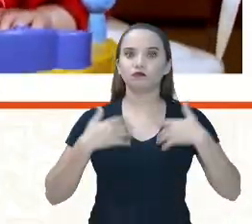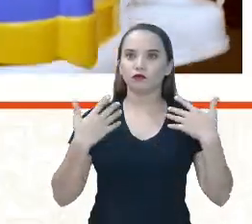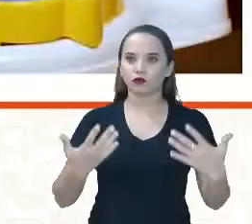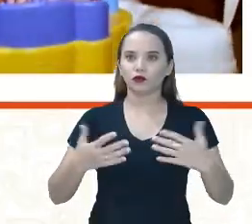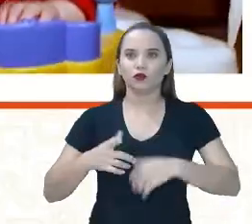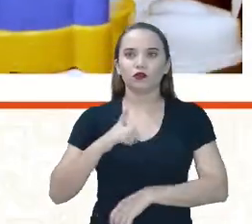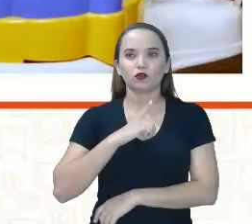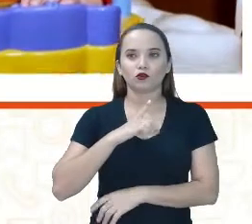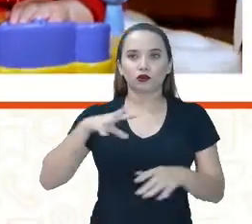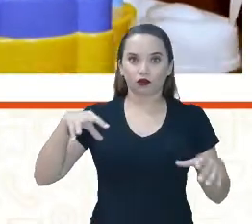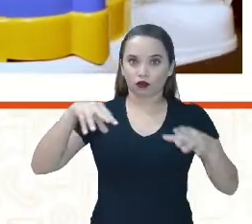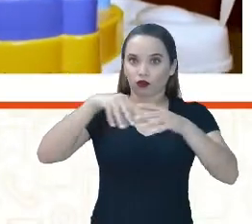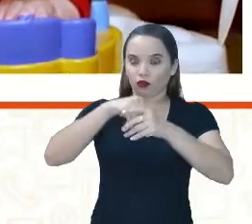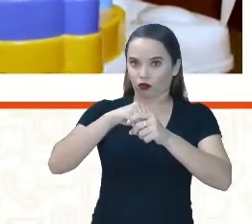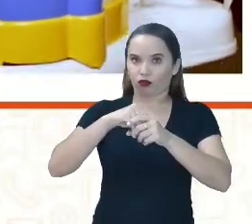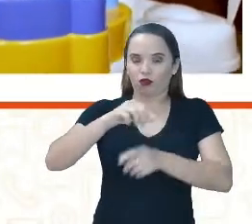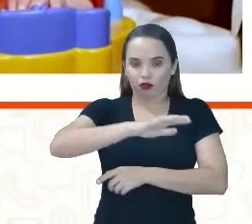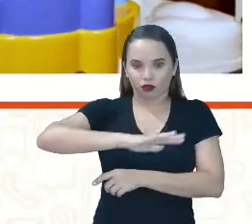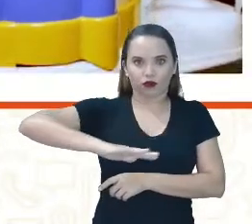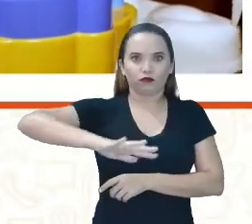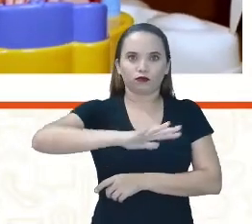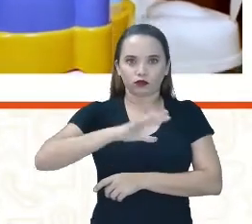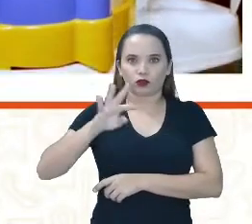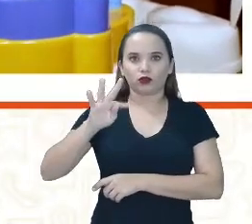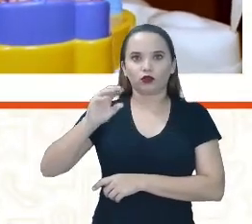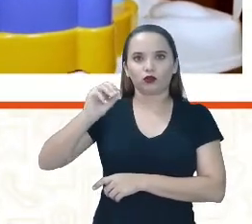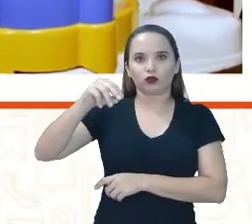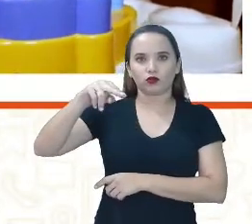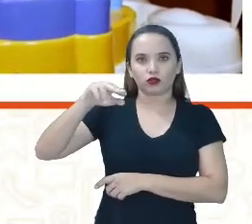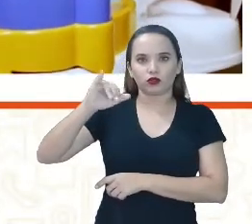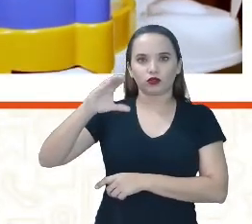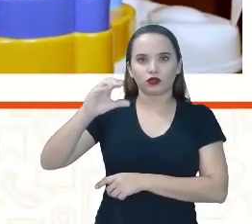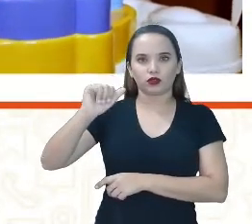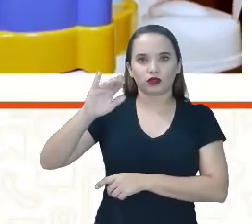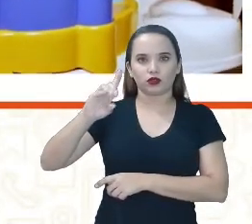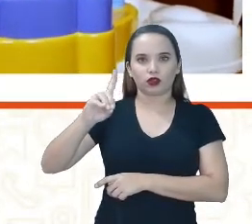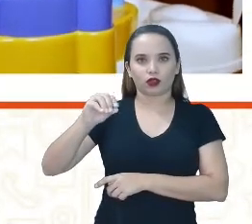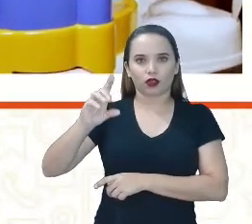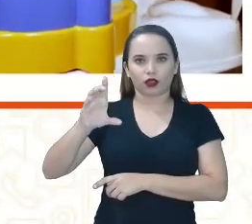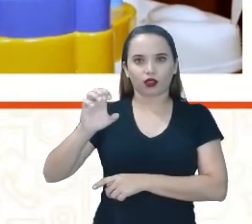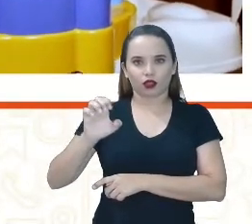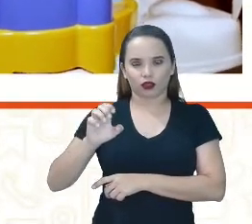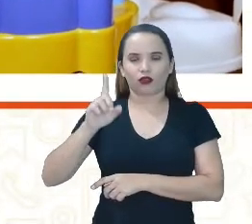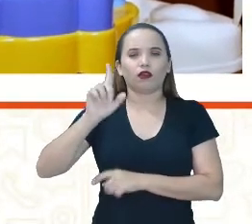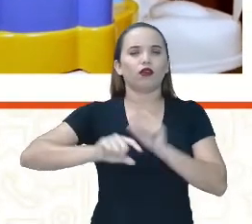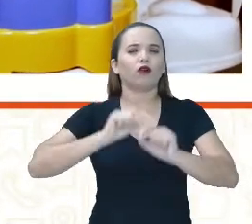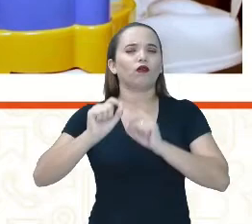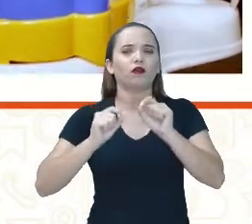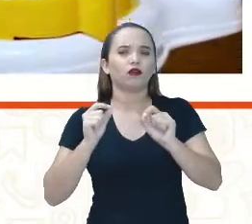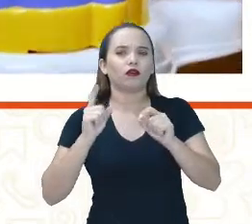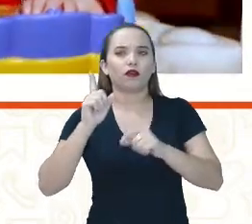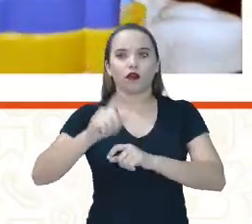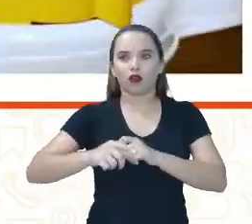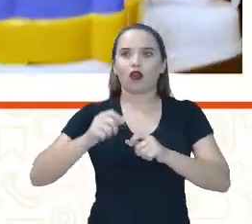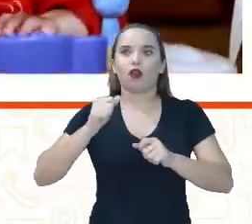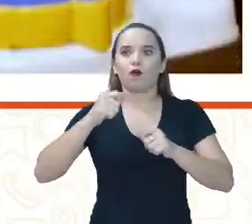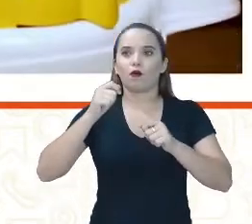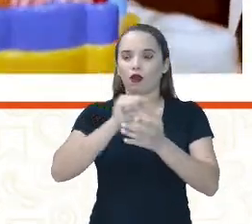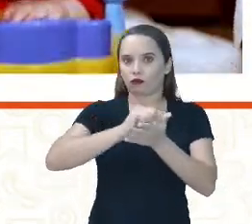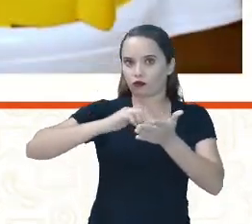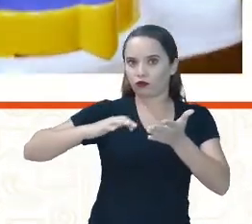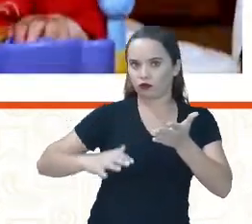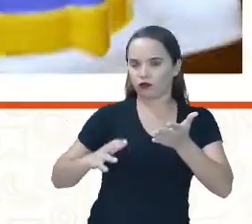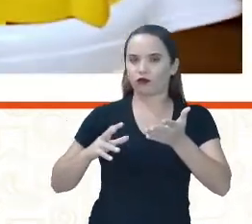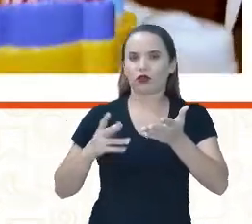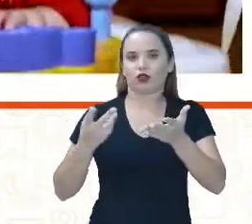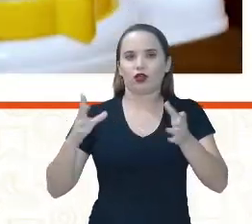Então, a gente tem, dentro dessas áreas, a gente tem a tonicidade. O que é essa tonicidade? É uma atividade relacionada